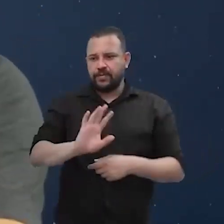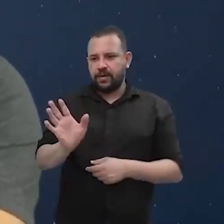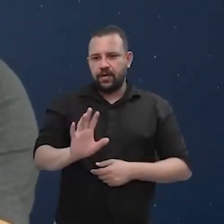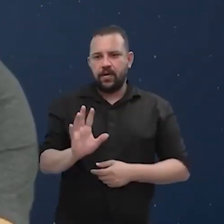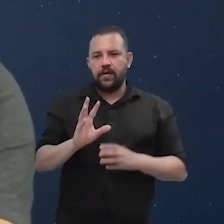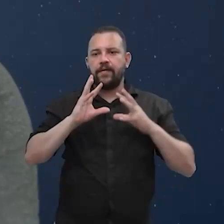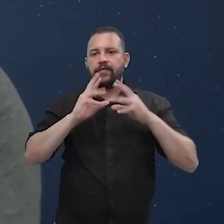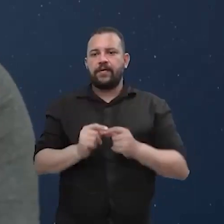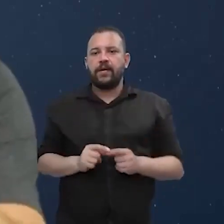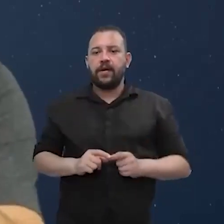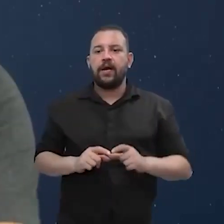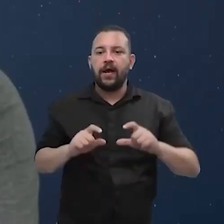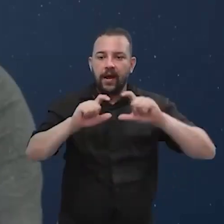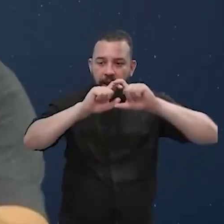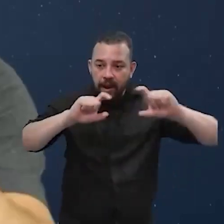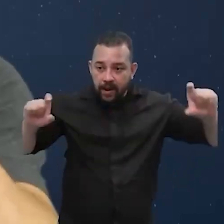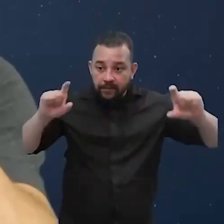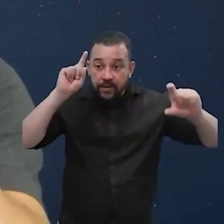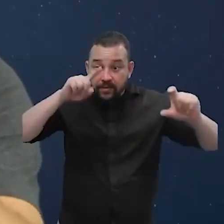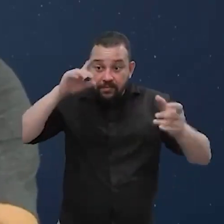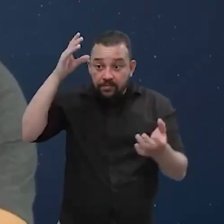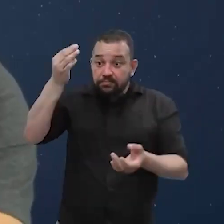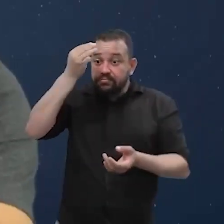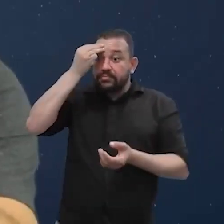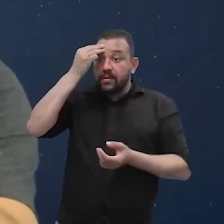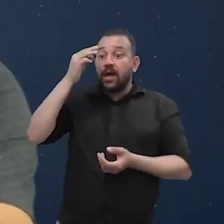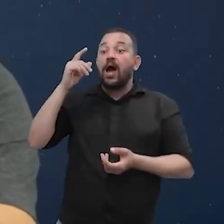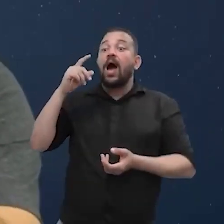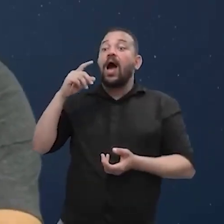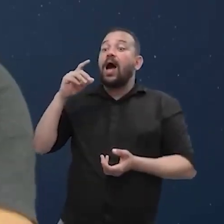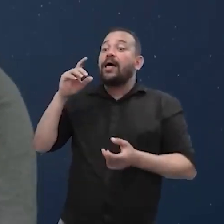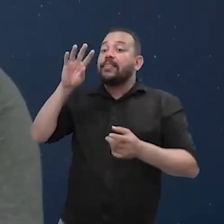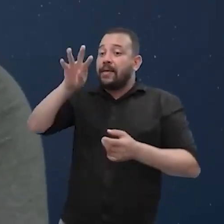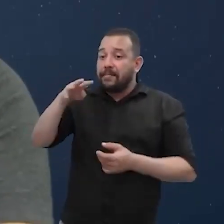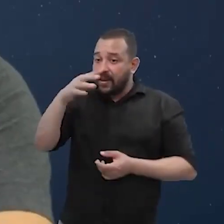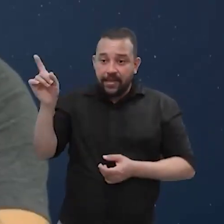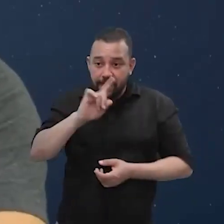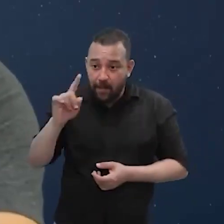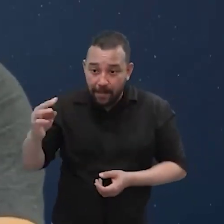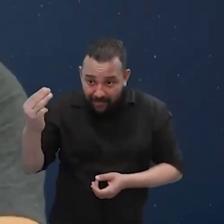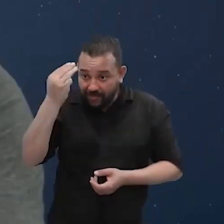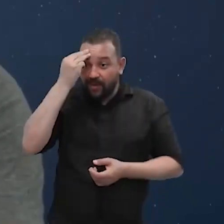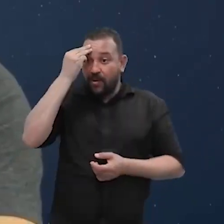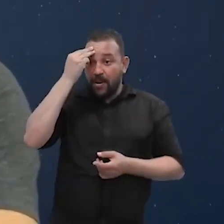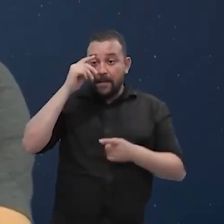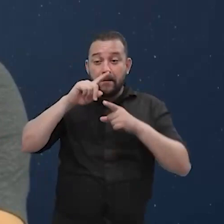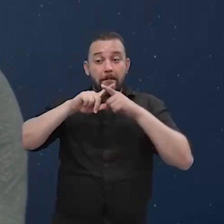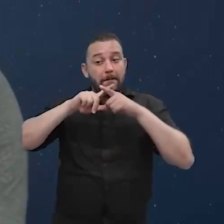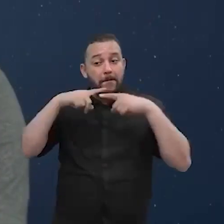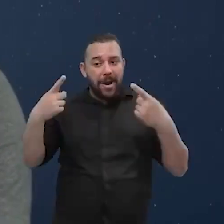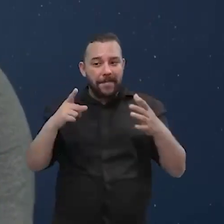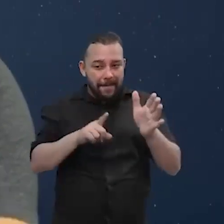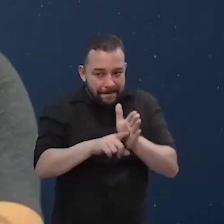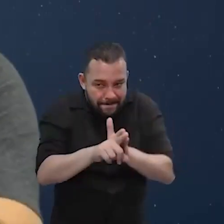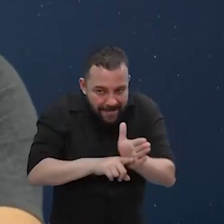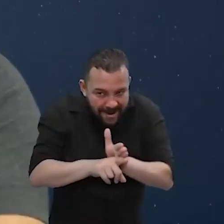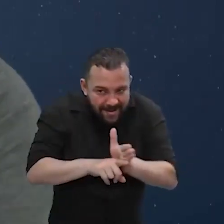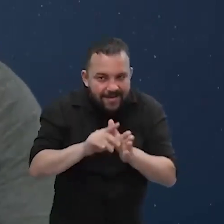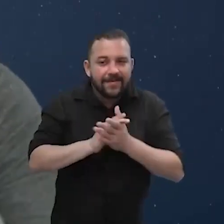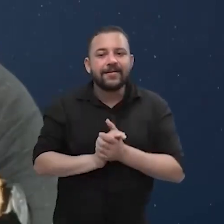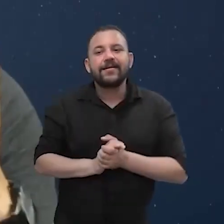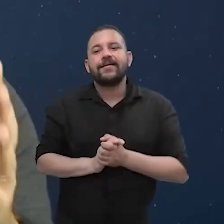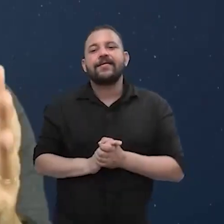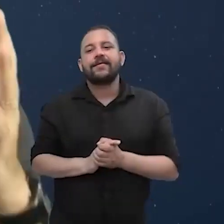dizendo novamente a frase. Tabela não foi feita para ser decorada, mas sim para ser consultada